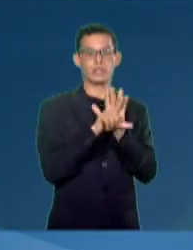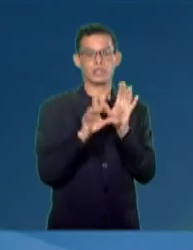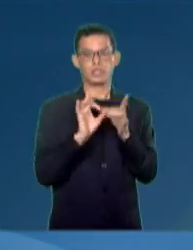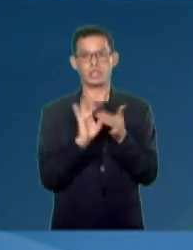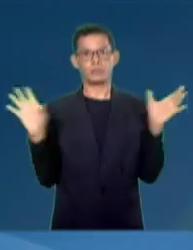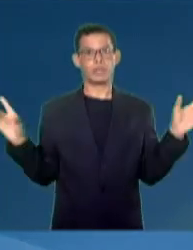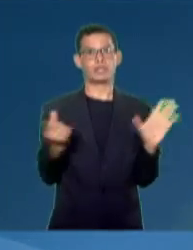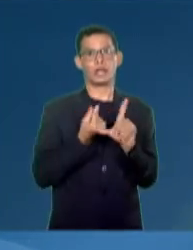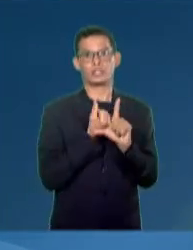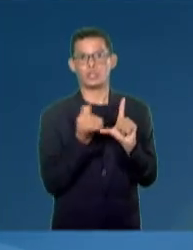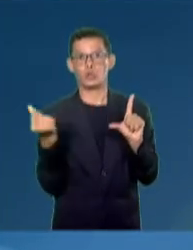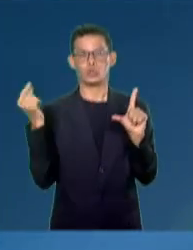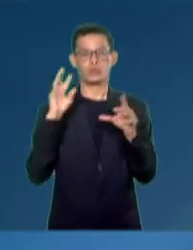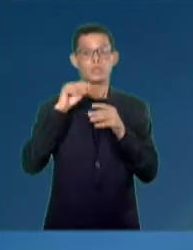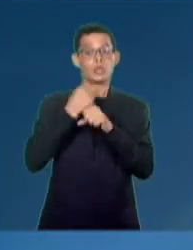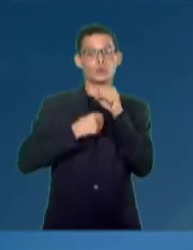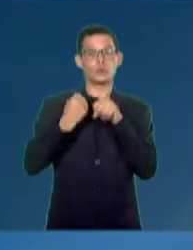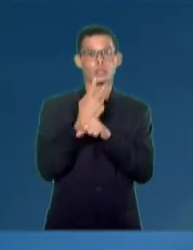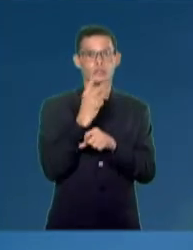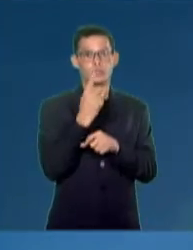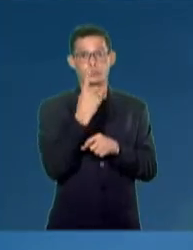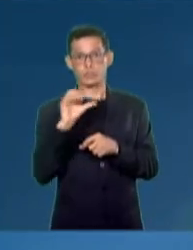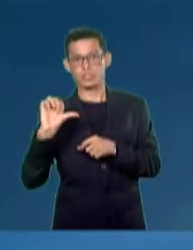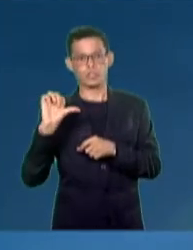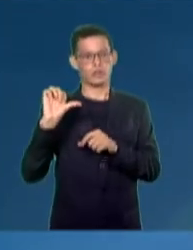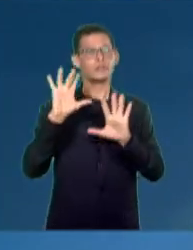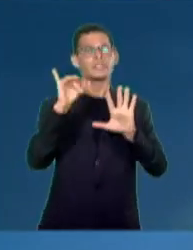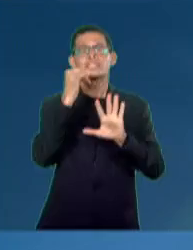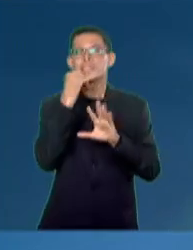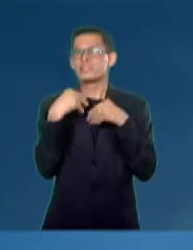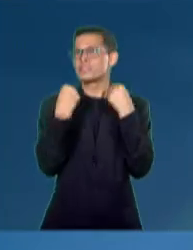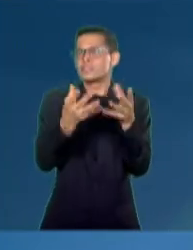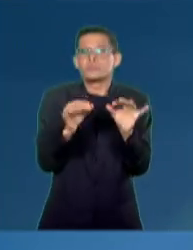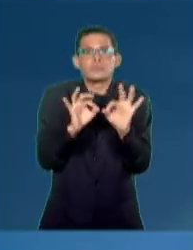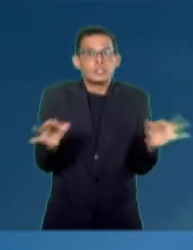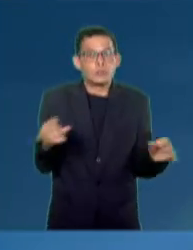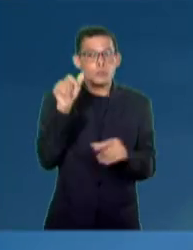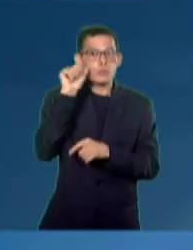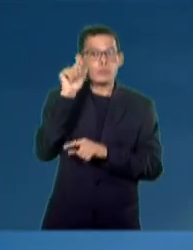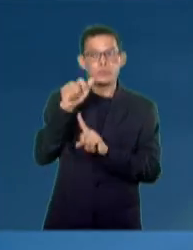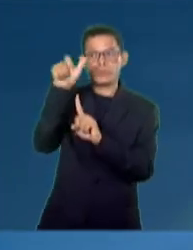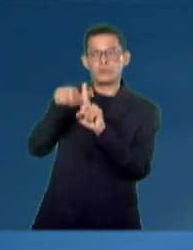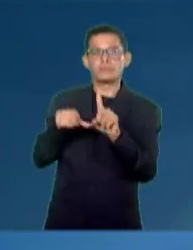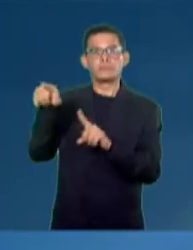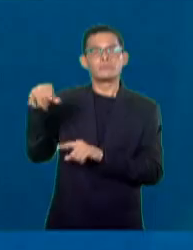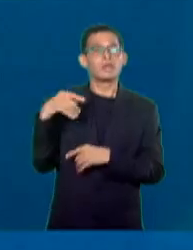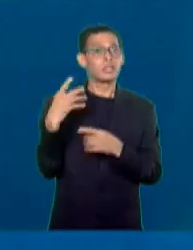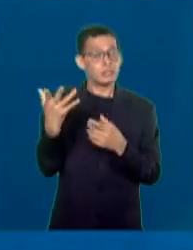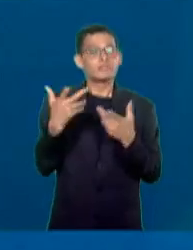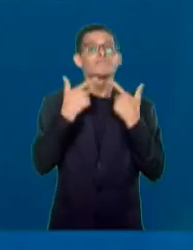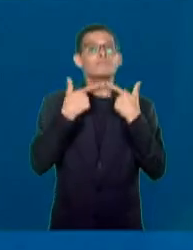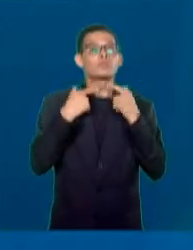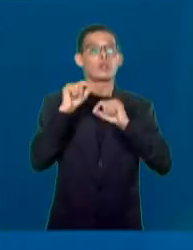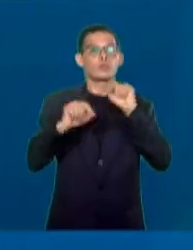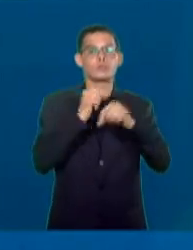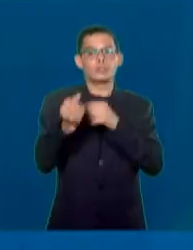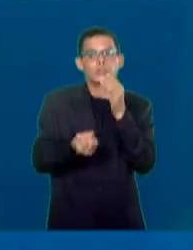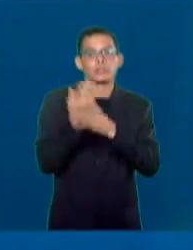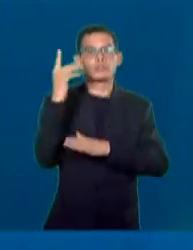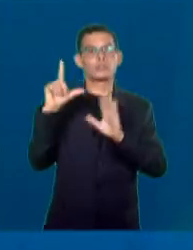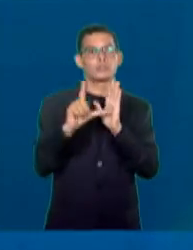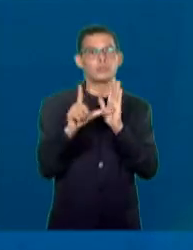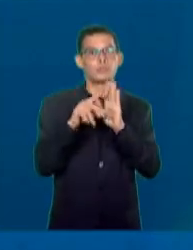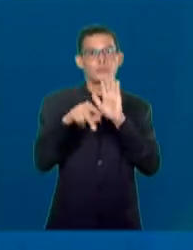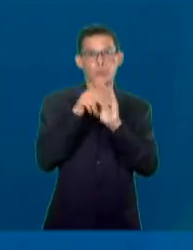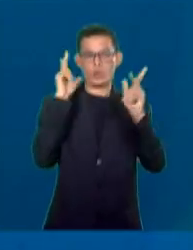em 2019 rapidamente um pequeno exemplo uma senhora queria abrir um salão de beleza um senhor ali queria